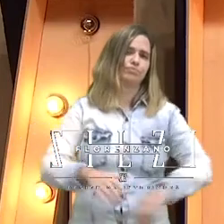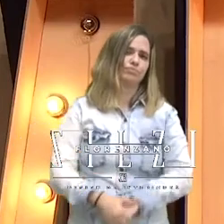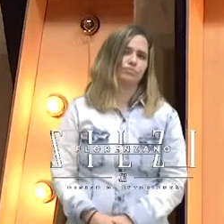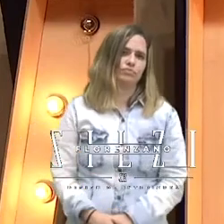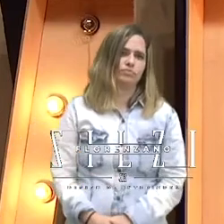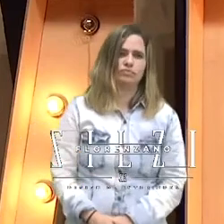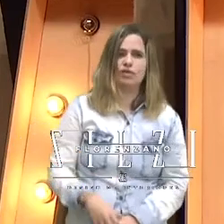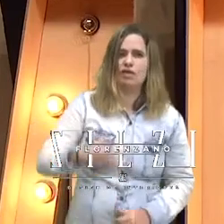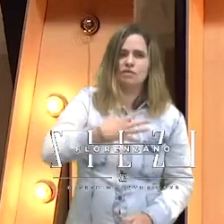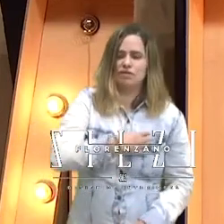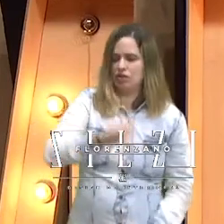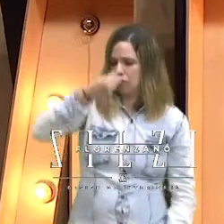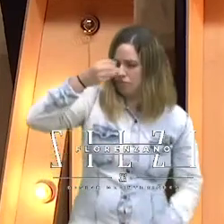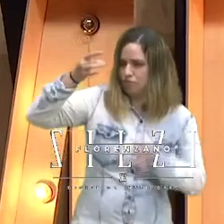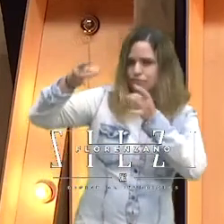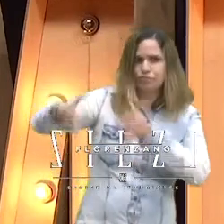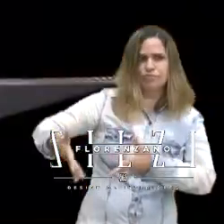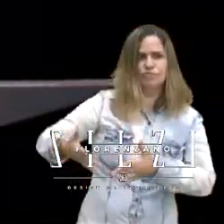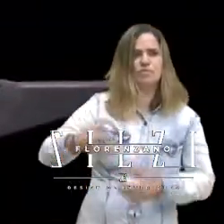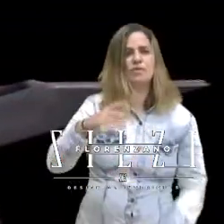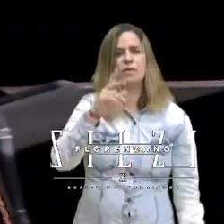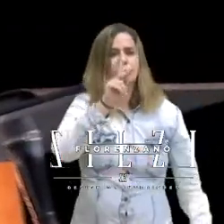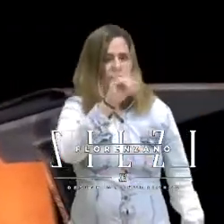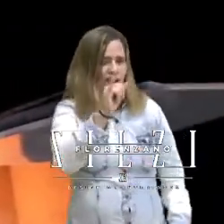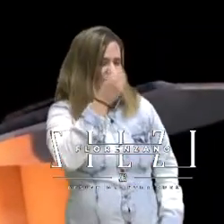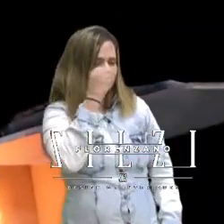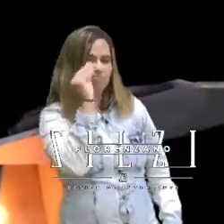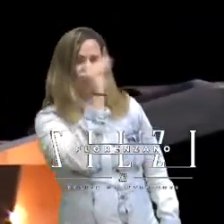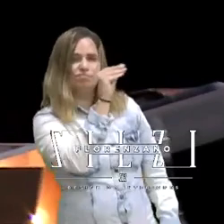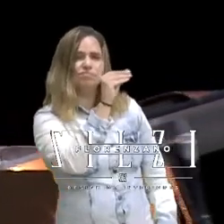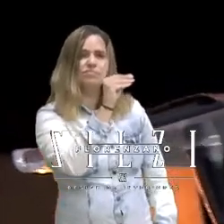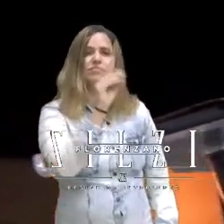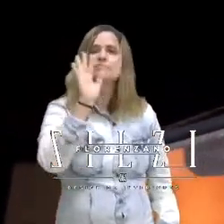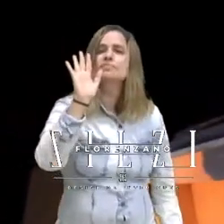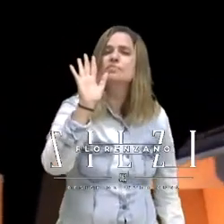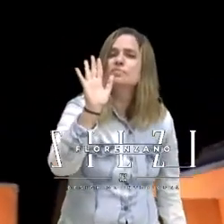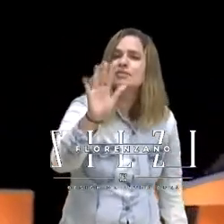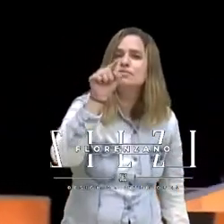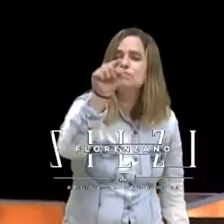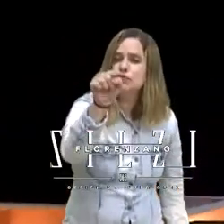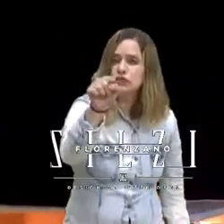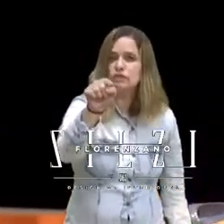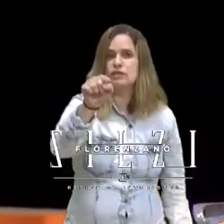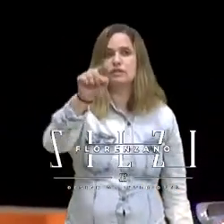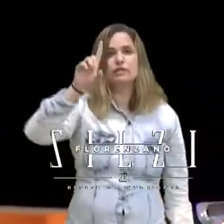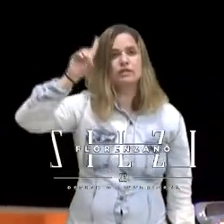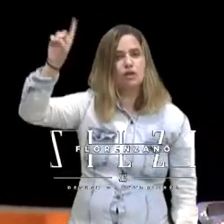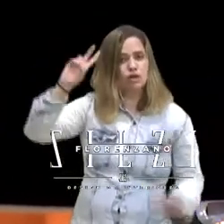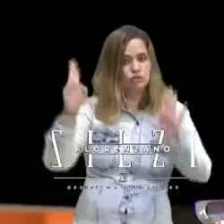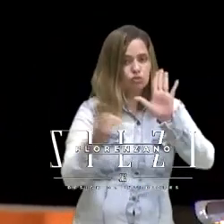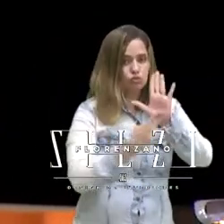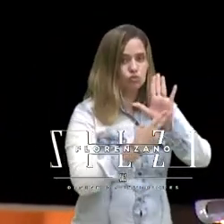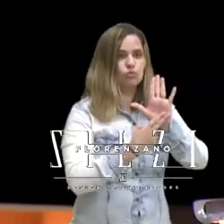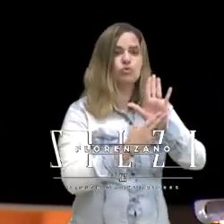desiste de um pai, de uma mãe. Mas se você olhar para as promessas do Senhor, você olha para o seu momento, para a